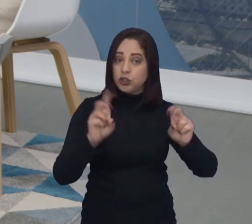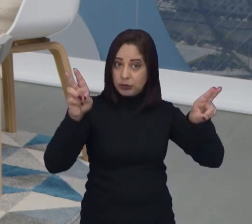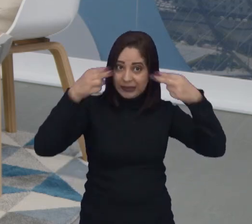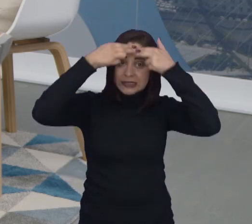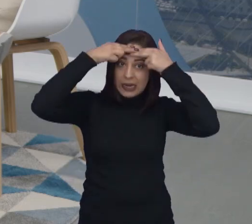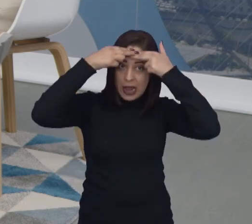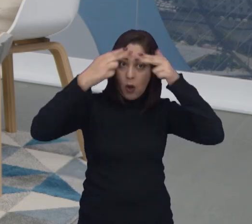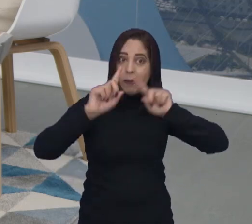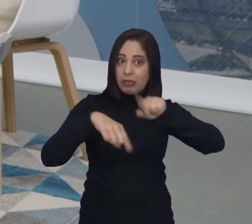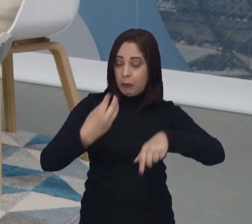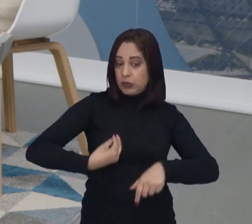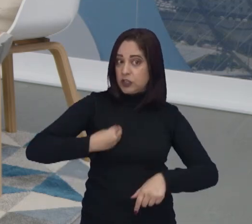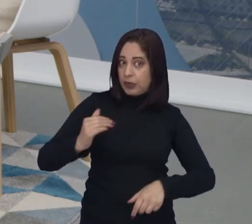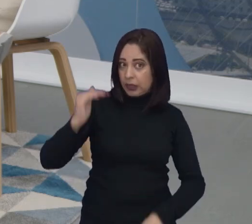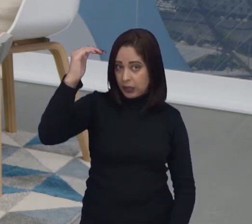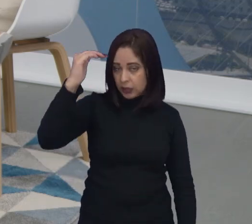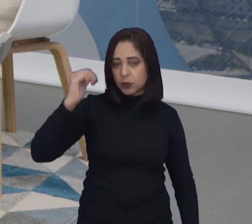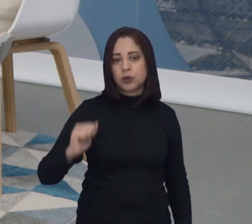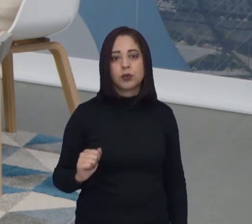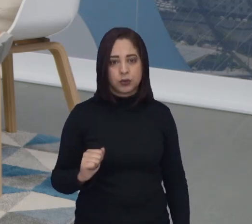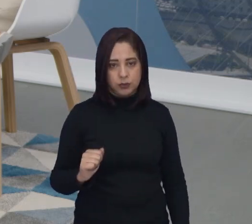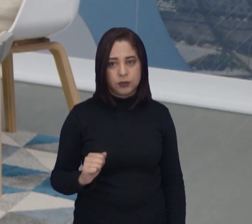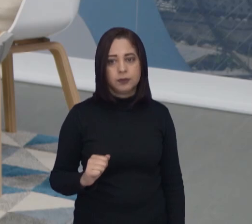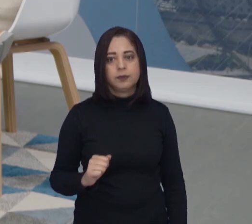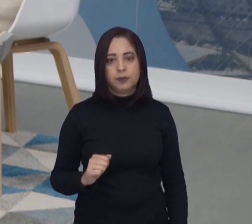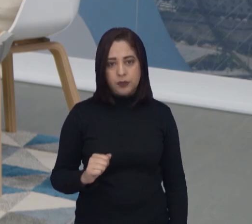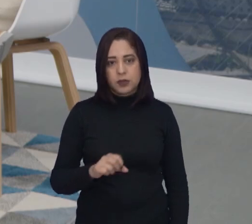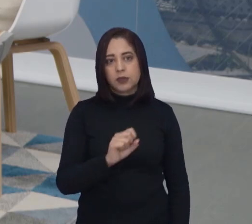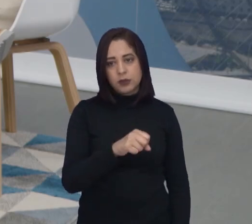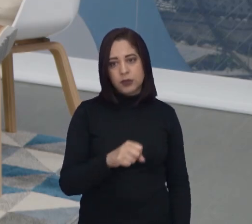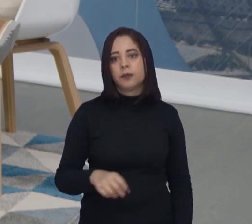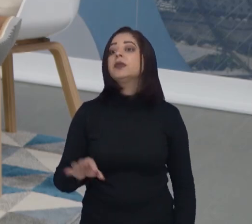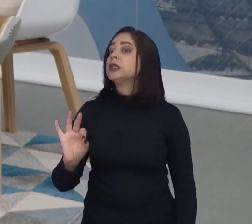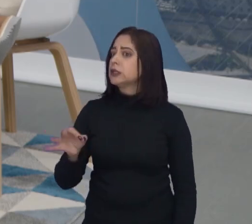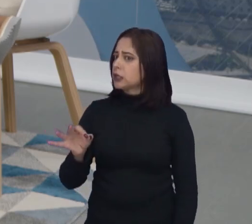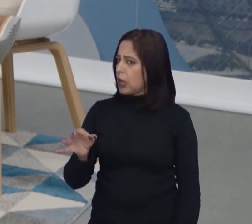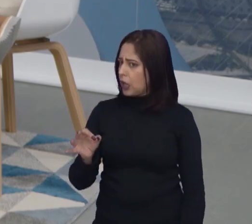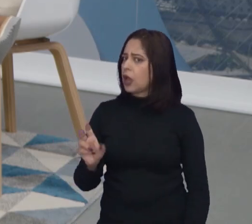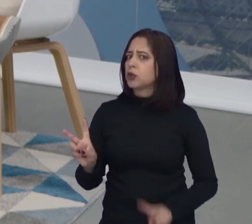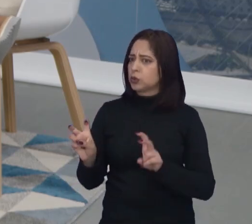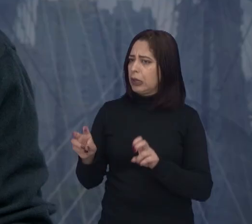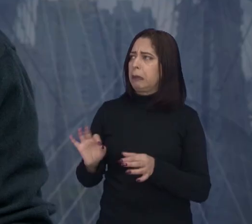na vida adulta e levar, se não tratado, levar para o resto da vida mesmo. Excelente tema. Até o